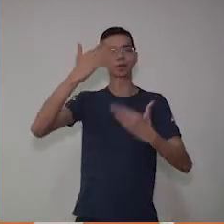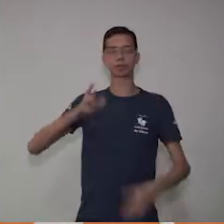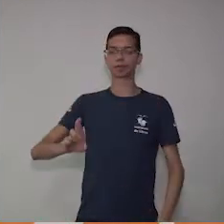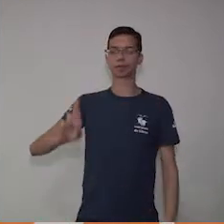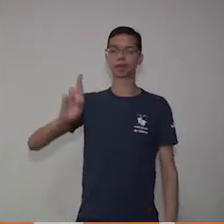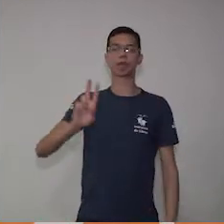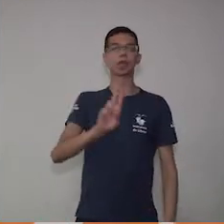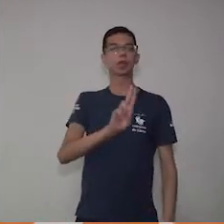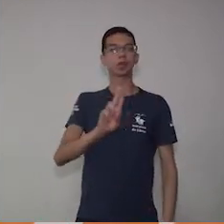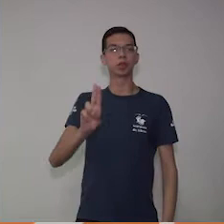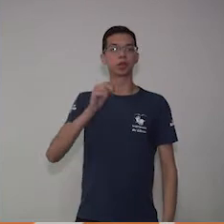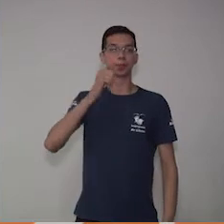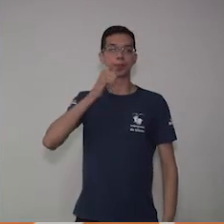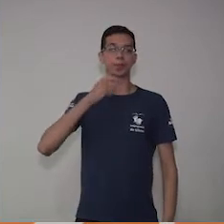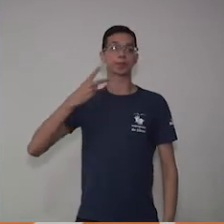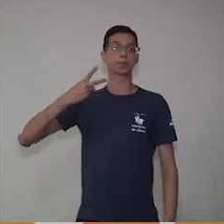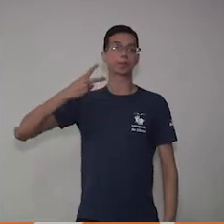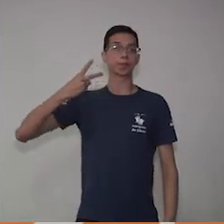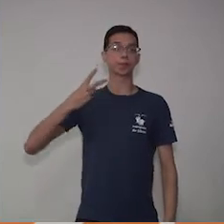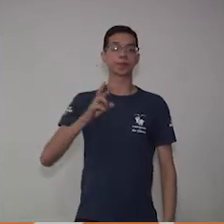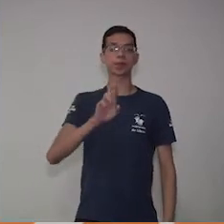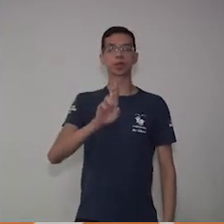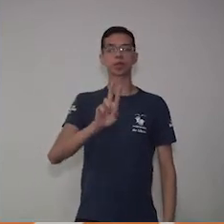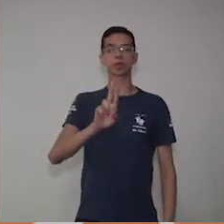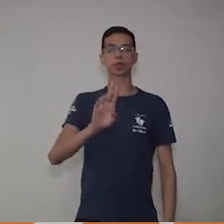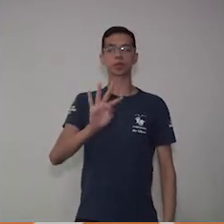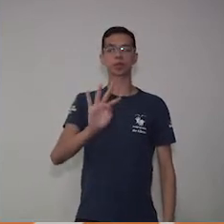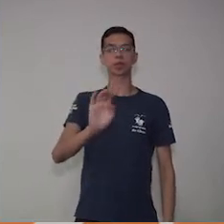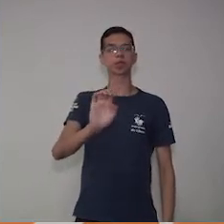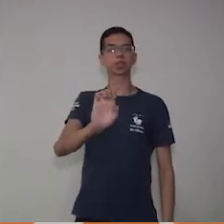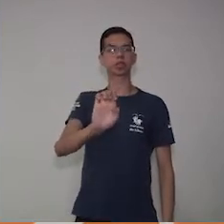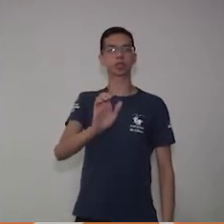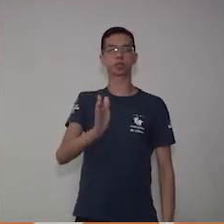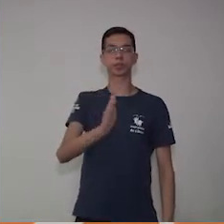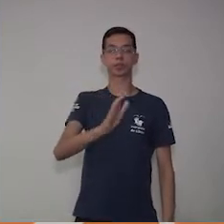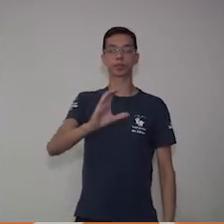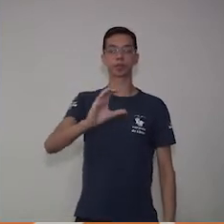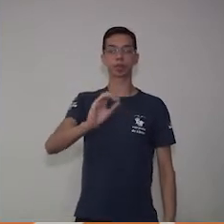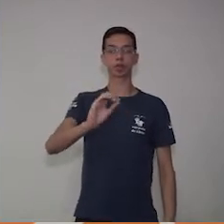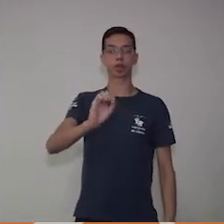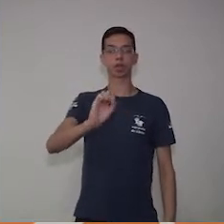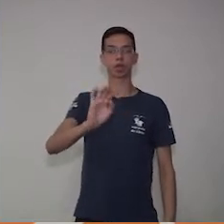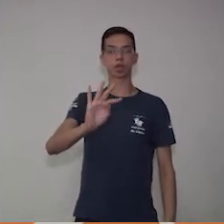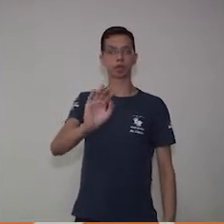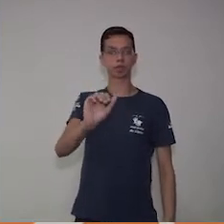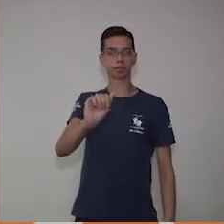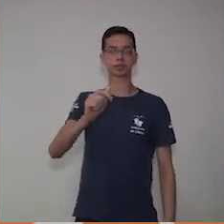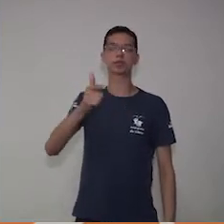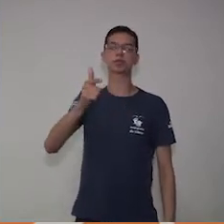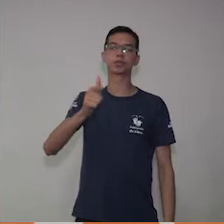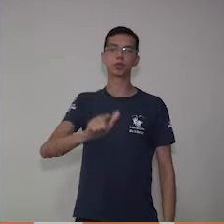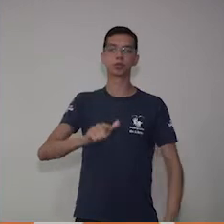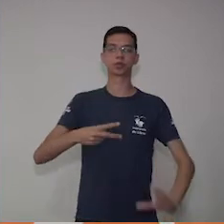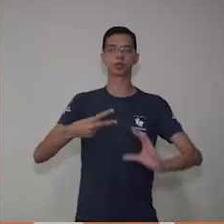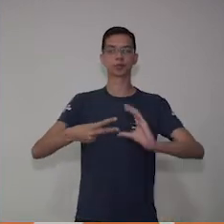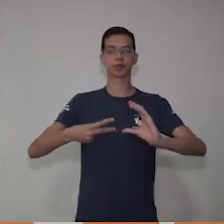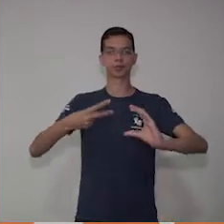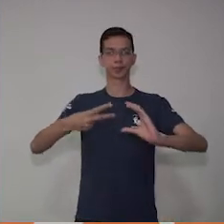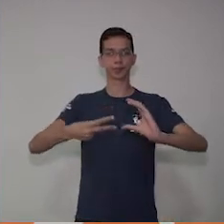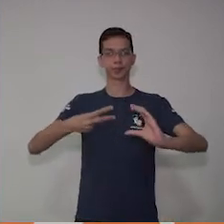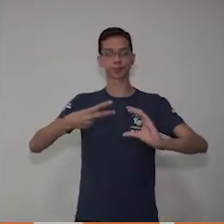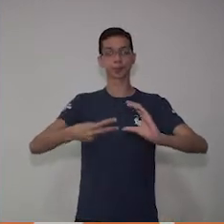Costa, por mais uma vez, a Câmara Municipal ter correspondido à solicitação